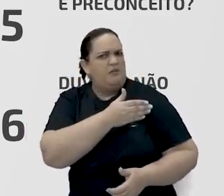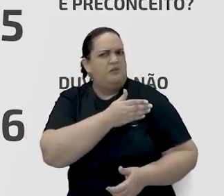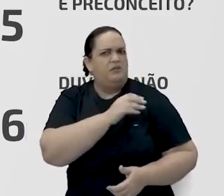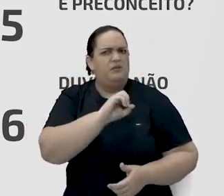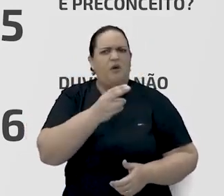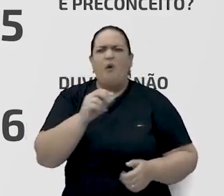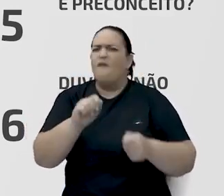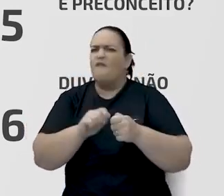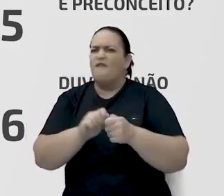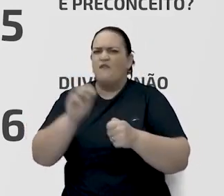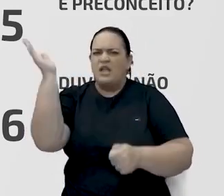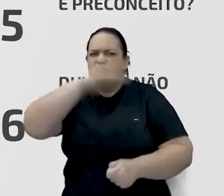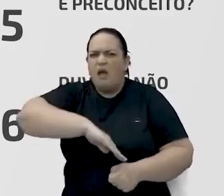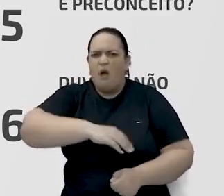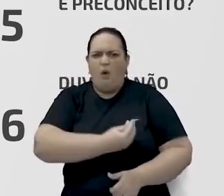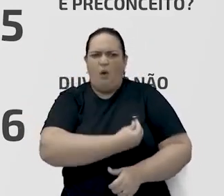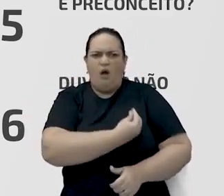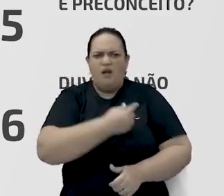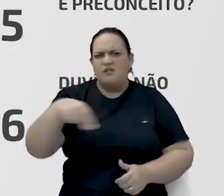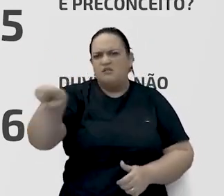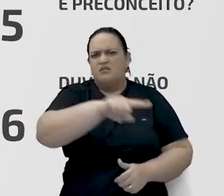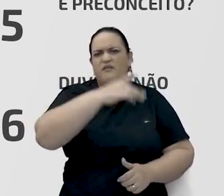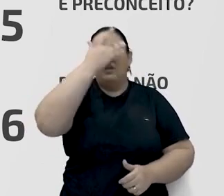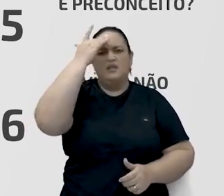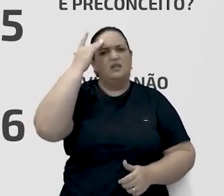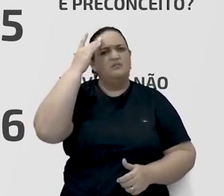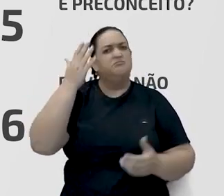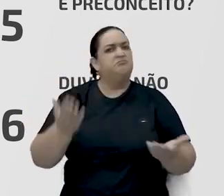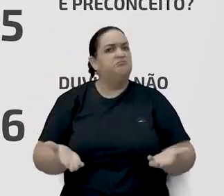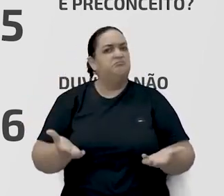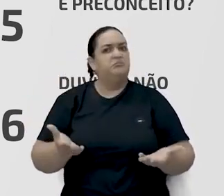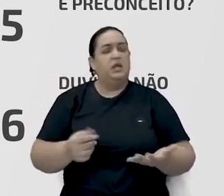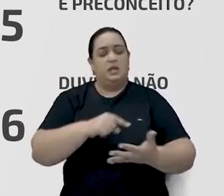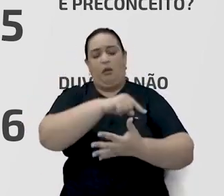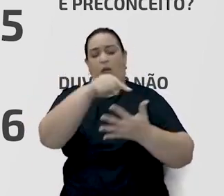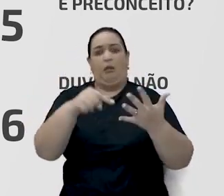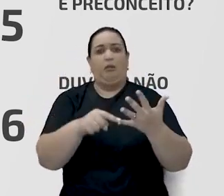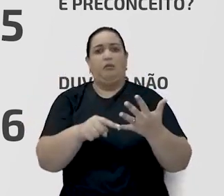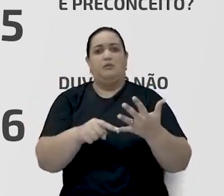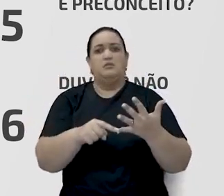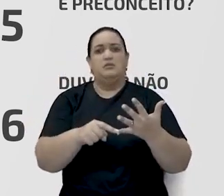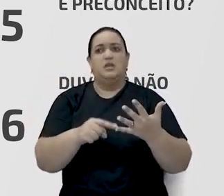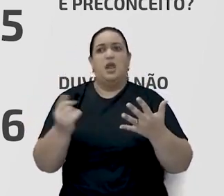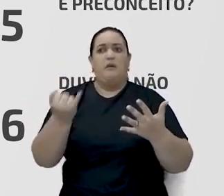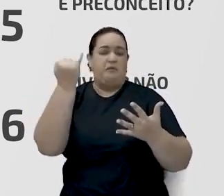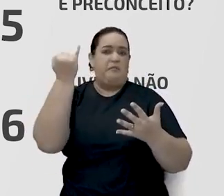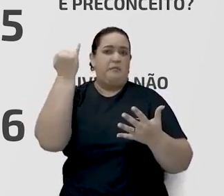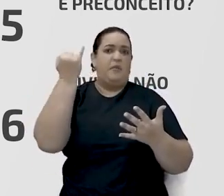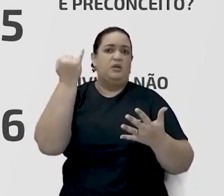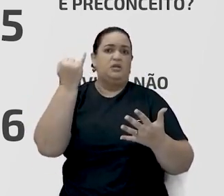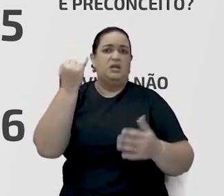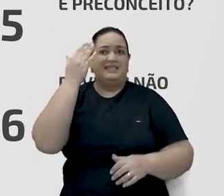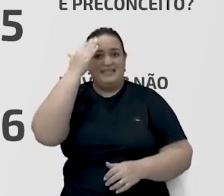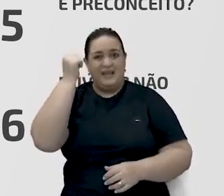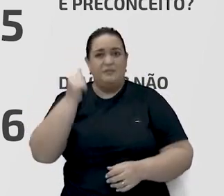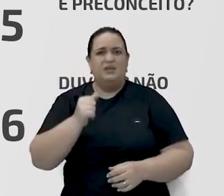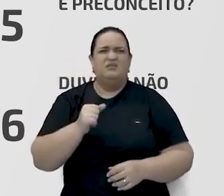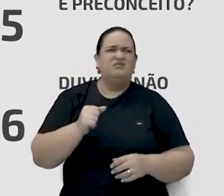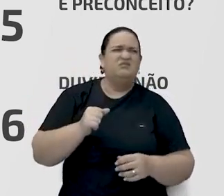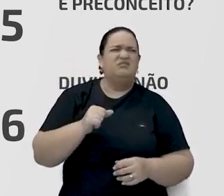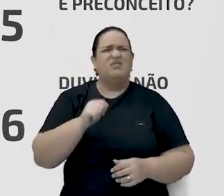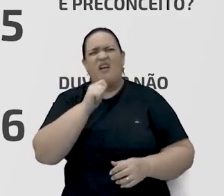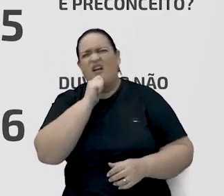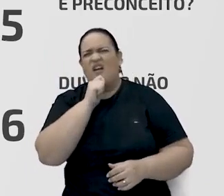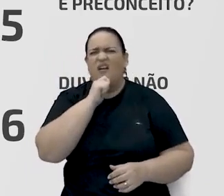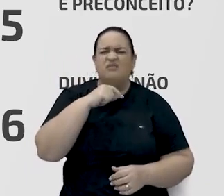vida de alguém. E aí depois de levar esses 5 pontos em consideração e ainda tiver uma dúvida, o